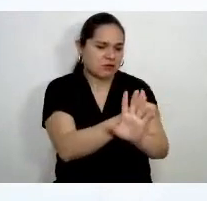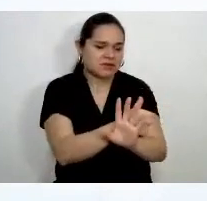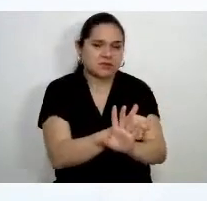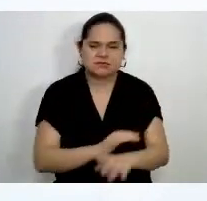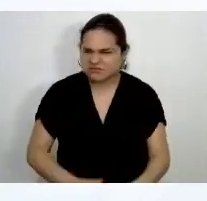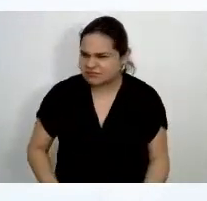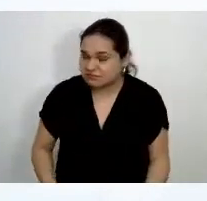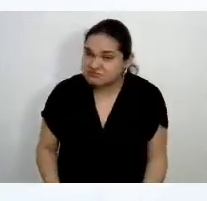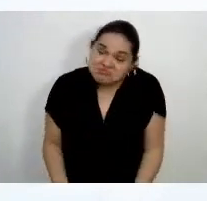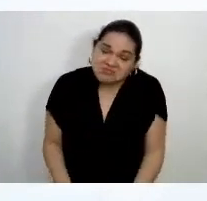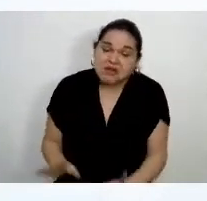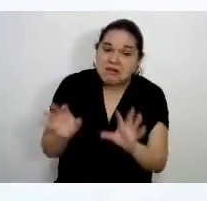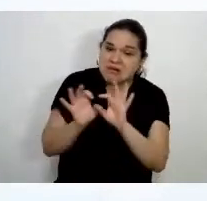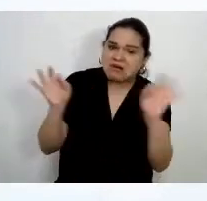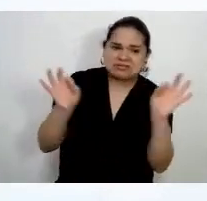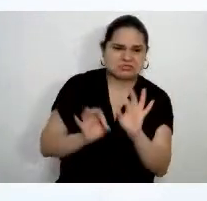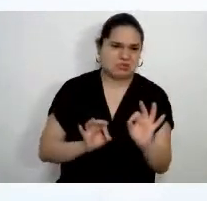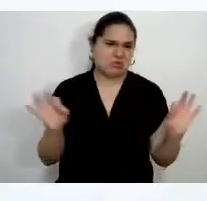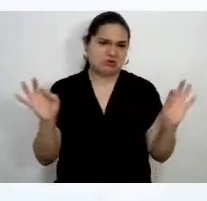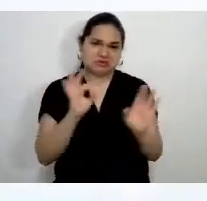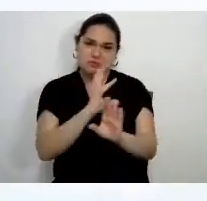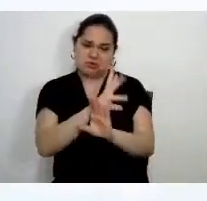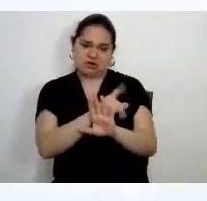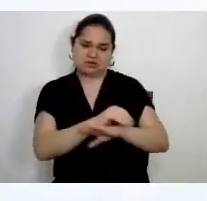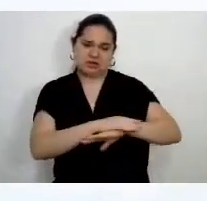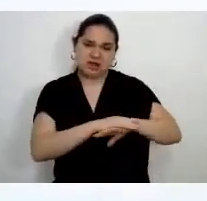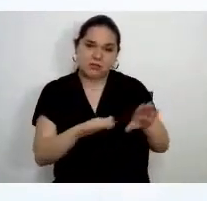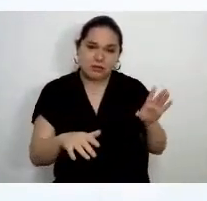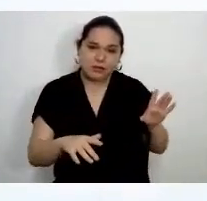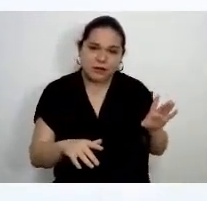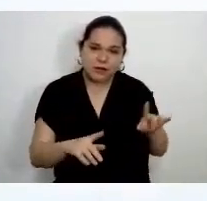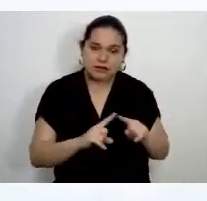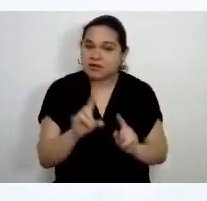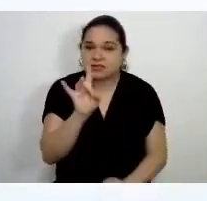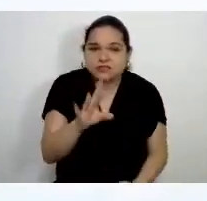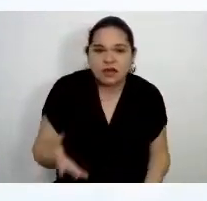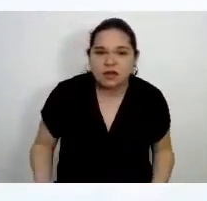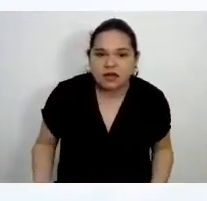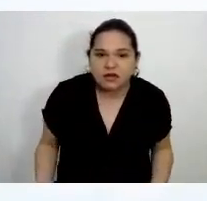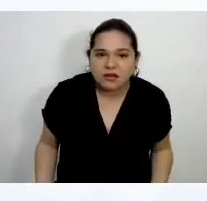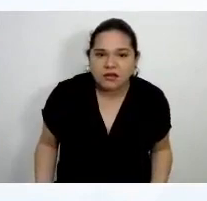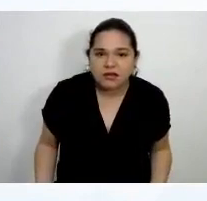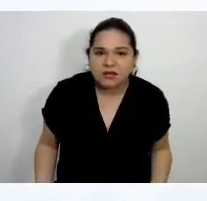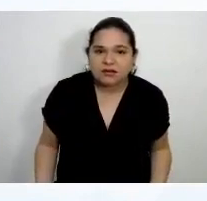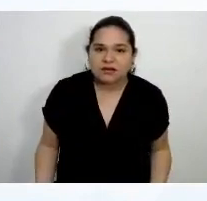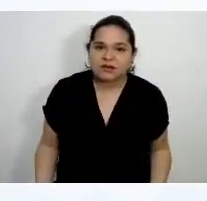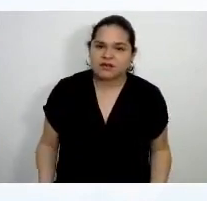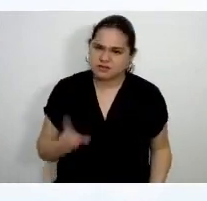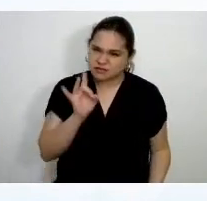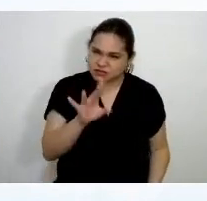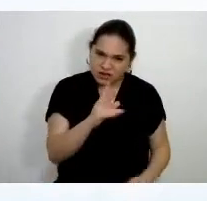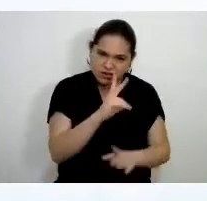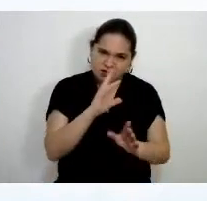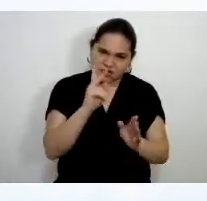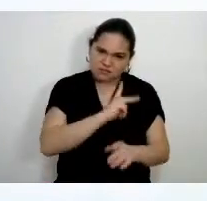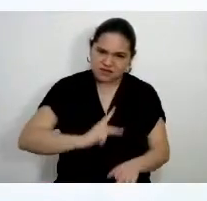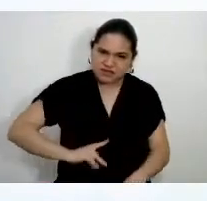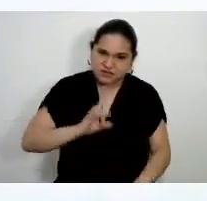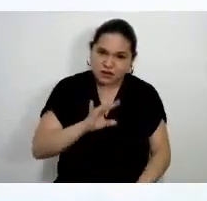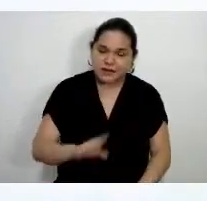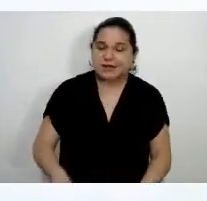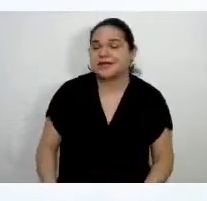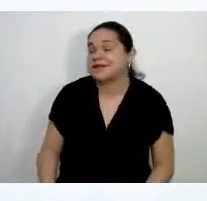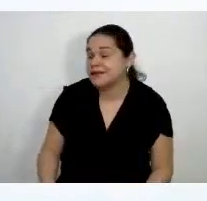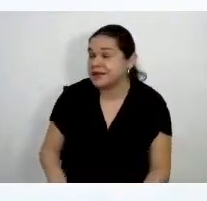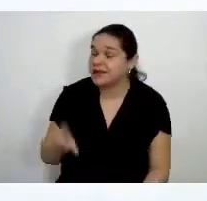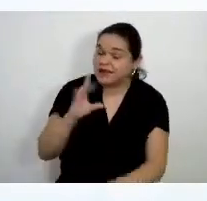ótimo, ótimo. Ele acabou com a corrupção. Mas é só isso que você espera de um presidente? E mesmo isso, né,